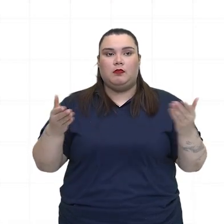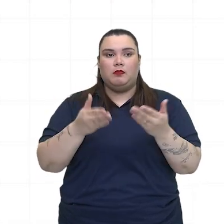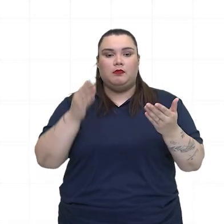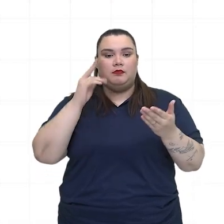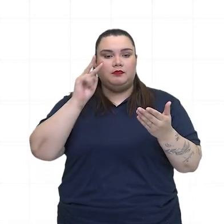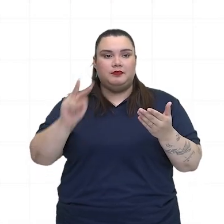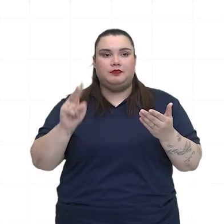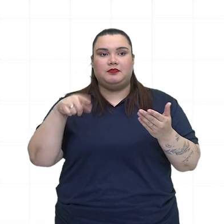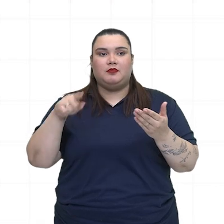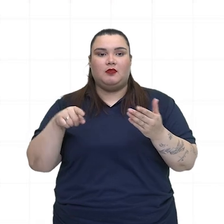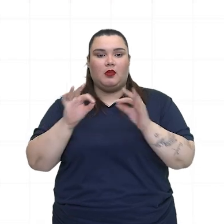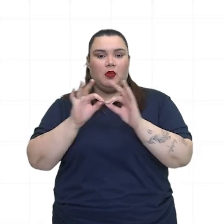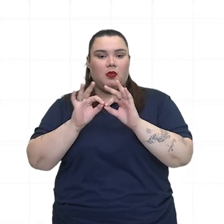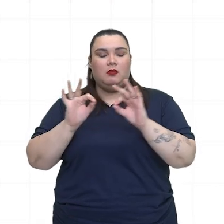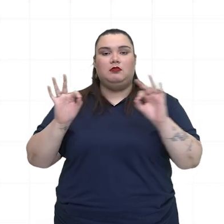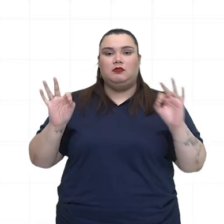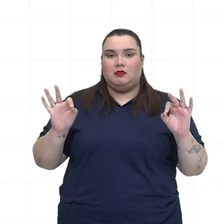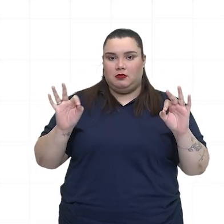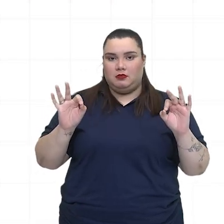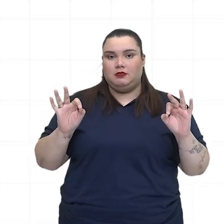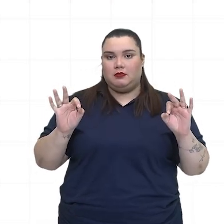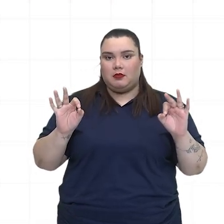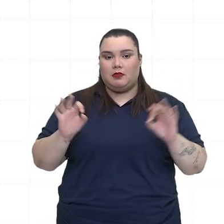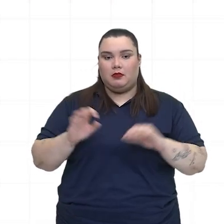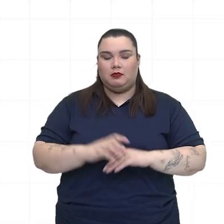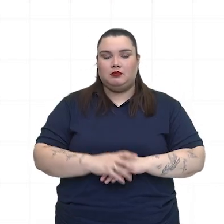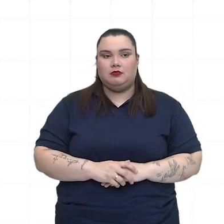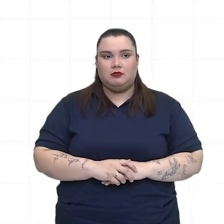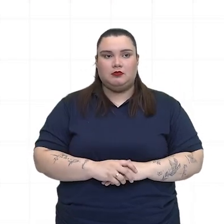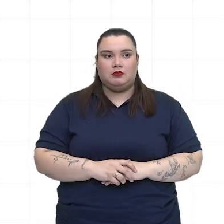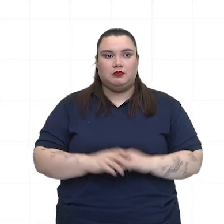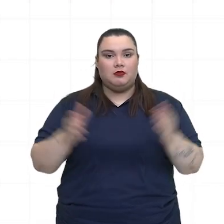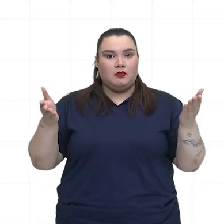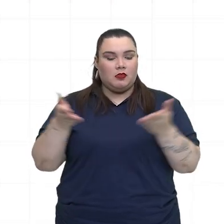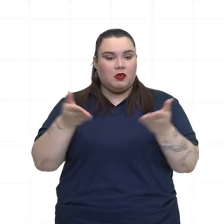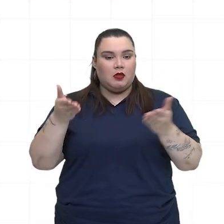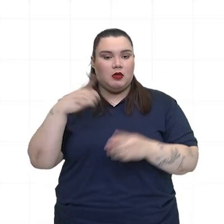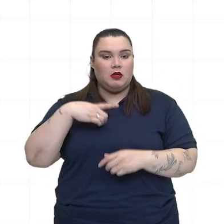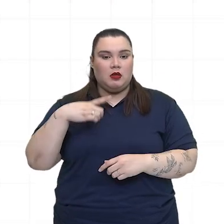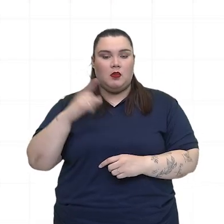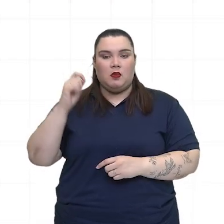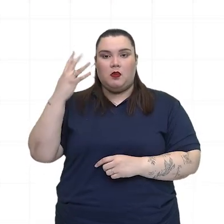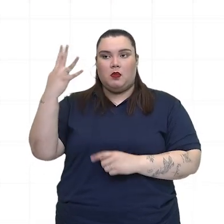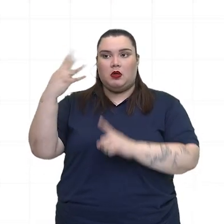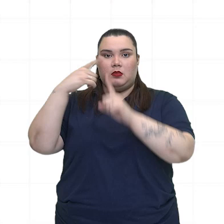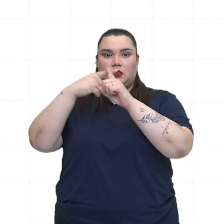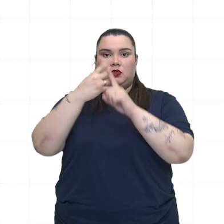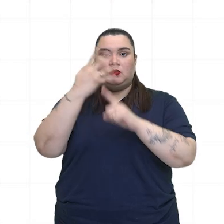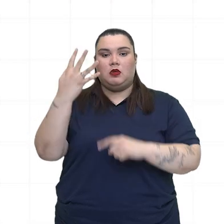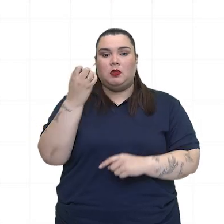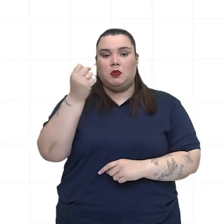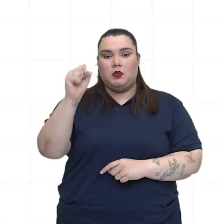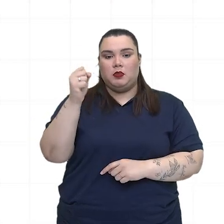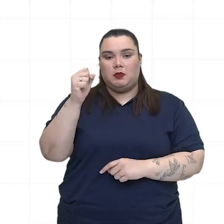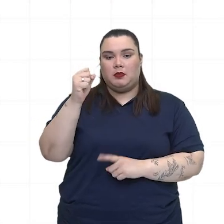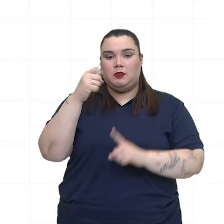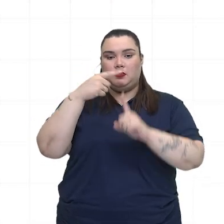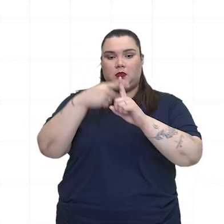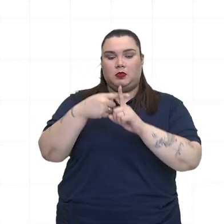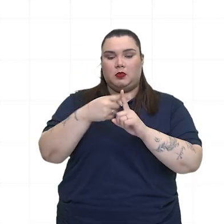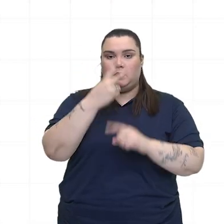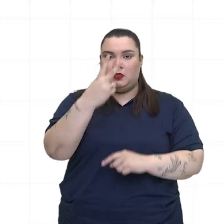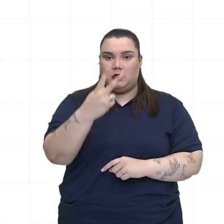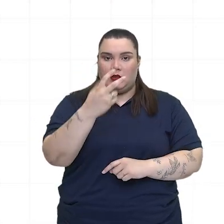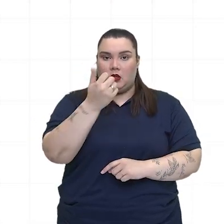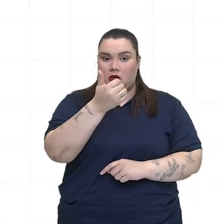comprimento, certo? Aqui. Aí eu tenho 4 mais 4, 8. 8